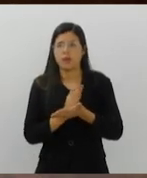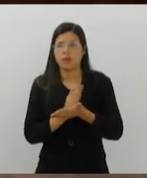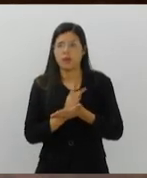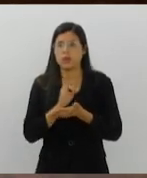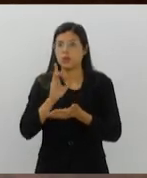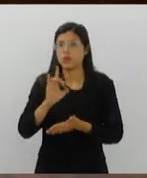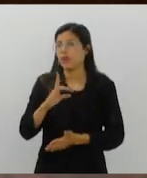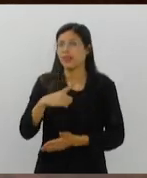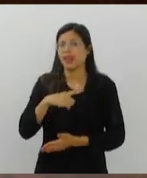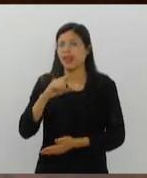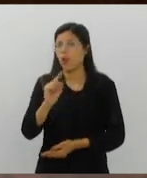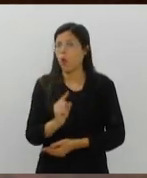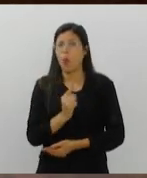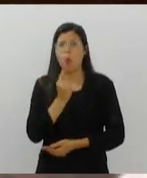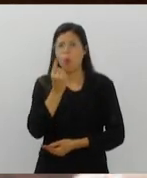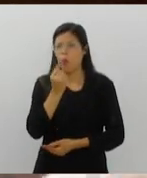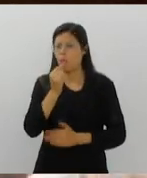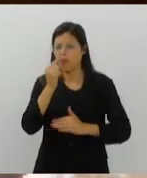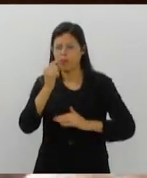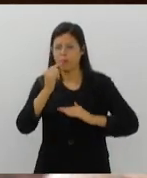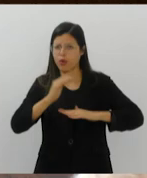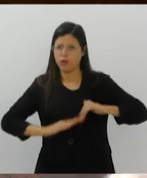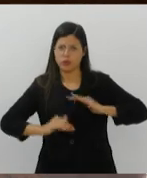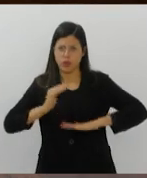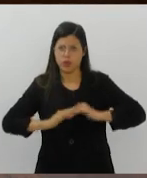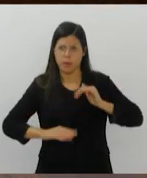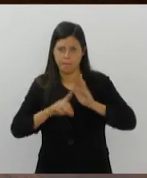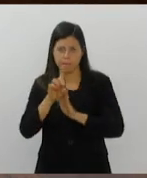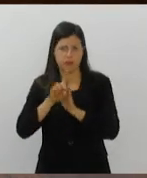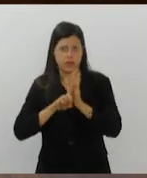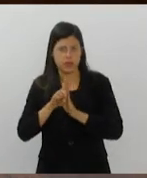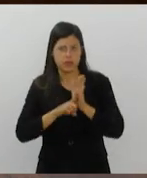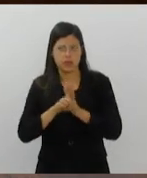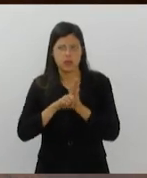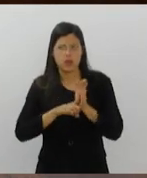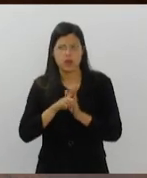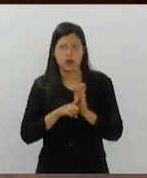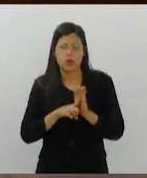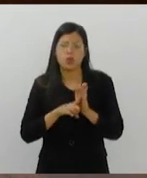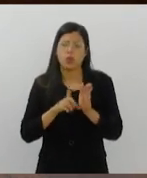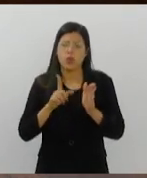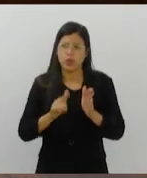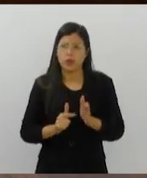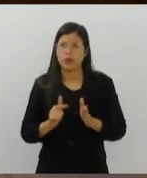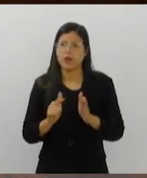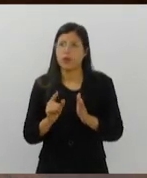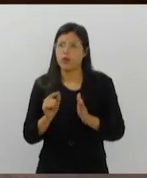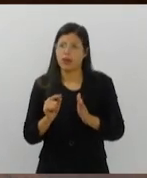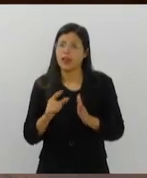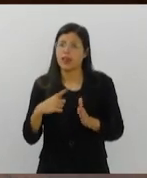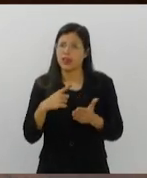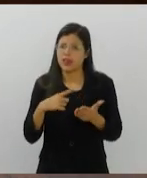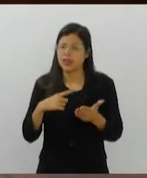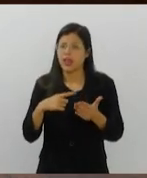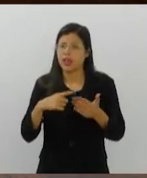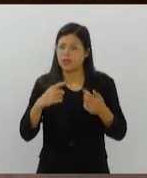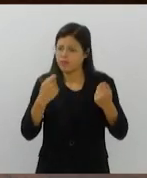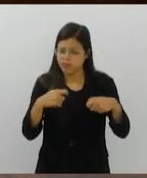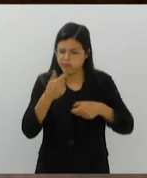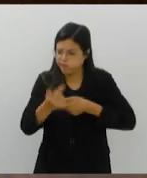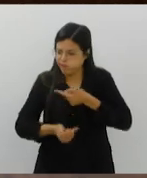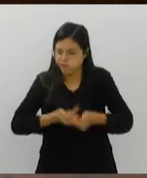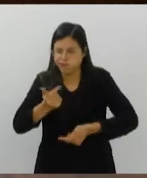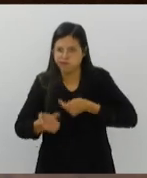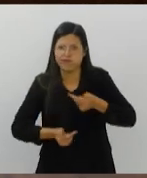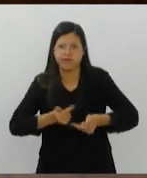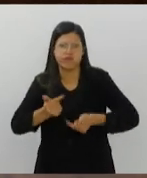profissional pesquisador incorre em sobrecarga do acompanhamento das demandas. Fatos que